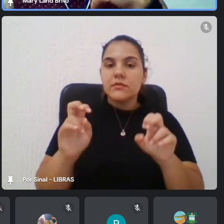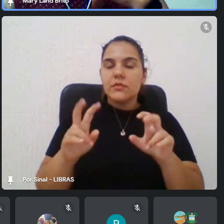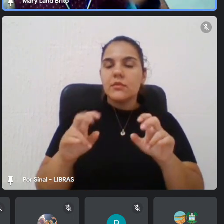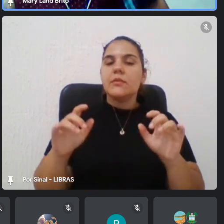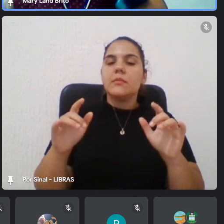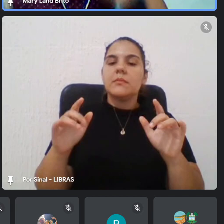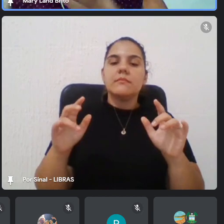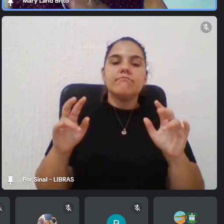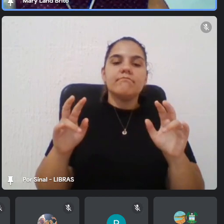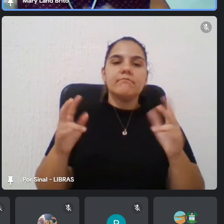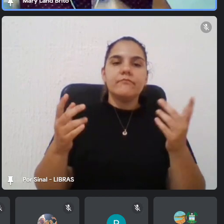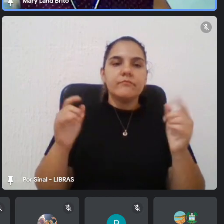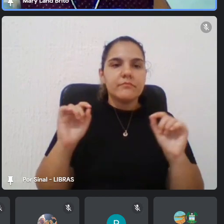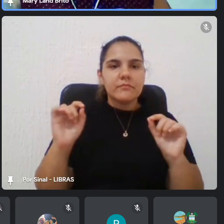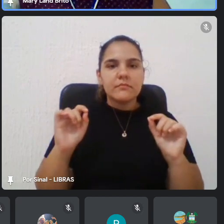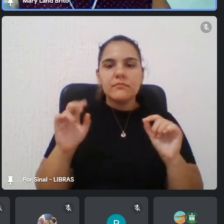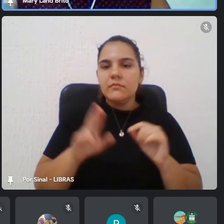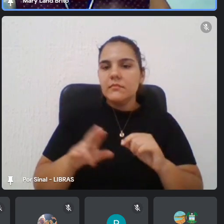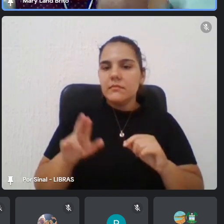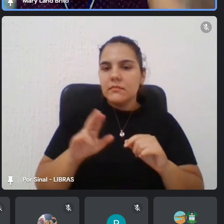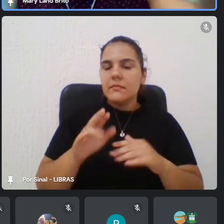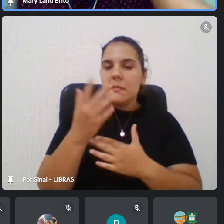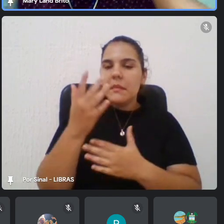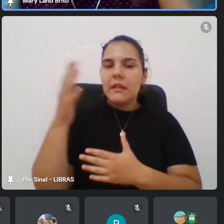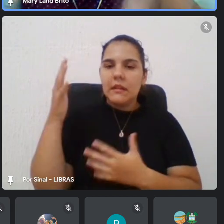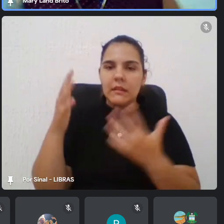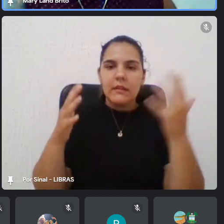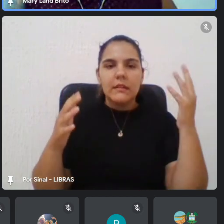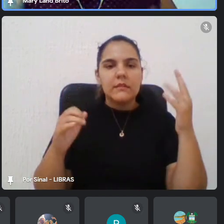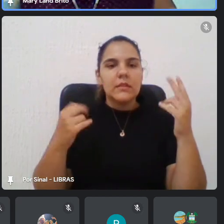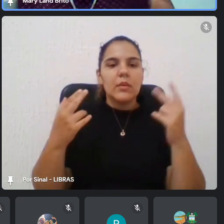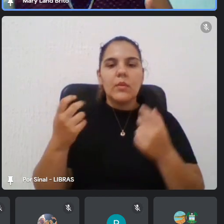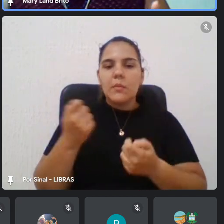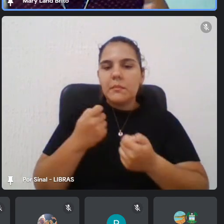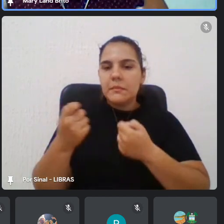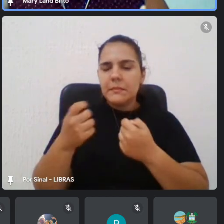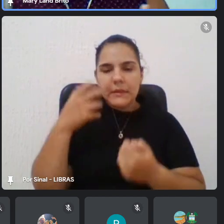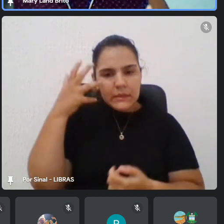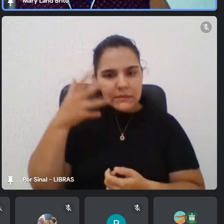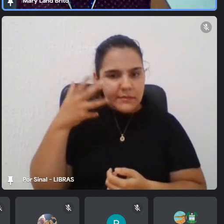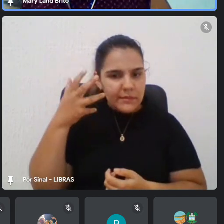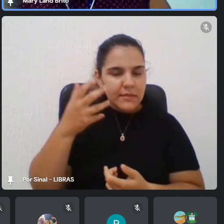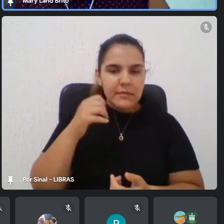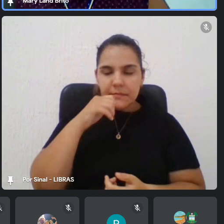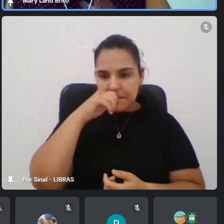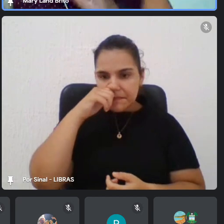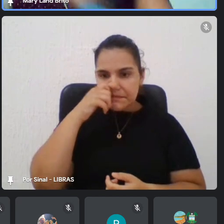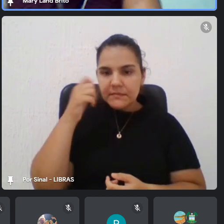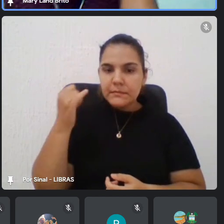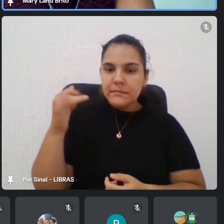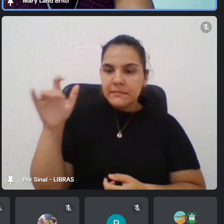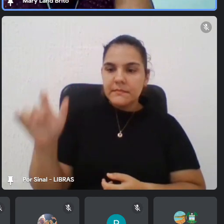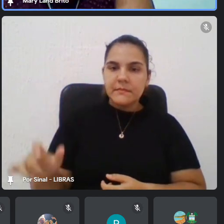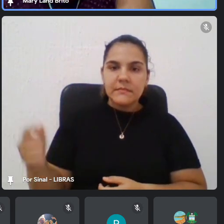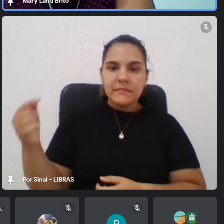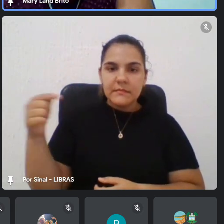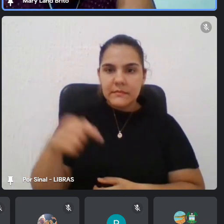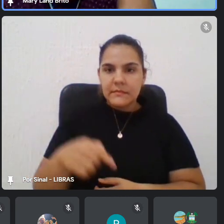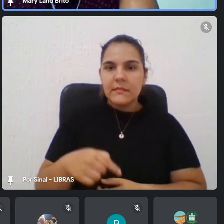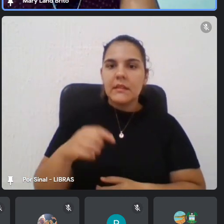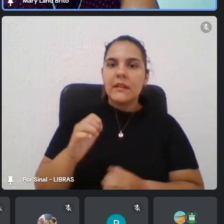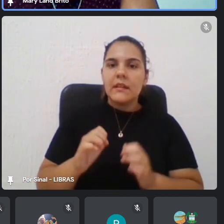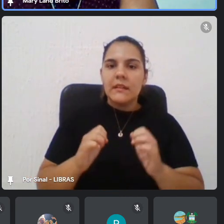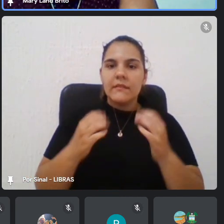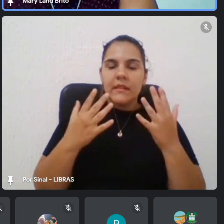os palestrantes, que você coloque um recurso para entrevistar a pessoa, então se essa pessoa vier para o teu evento, beleza, mas caso o teu evento não seja